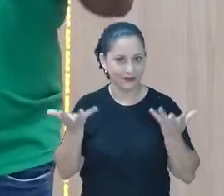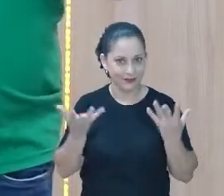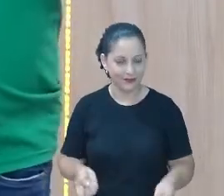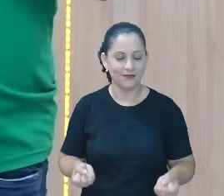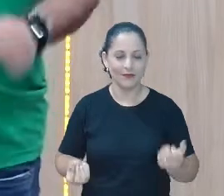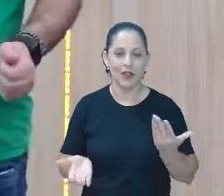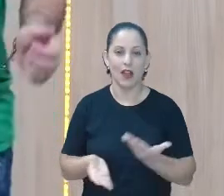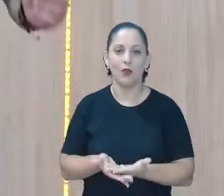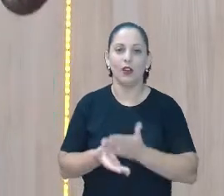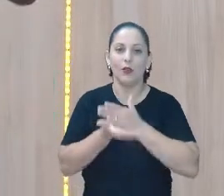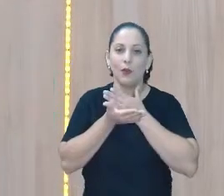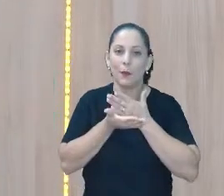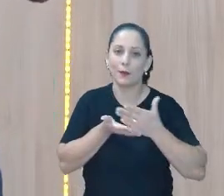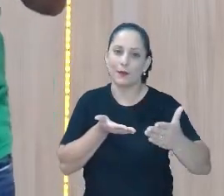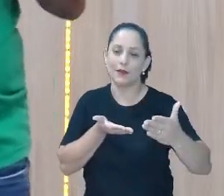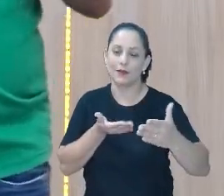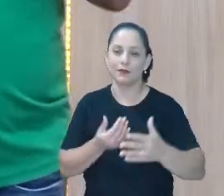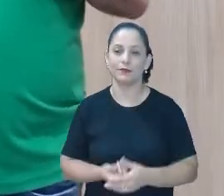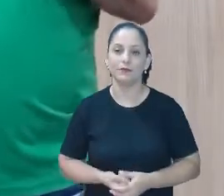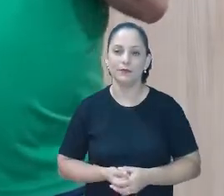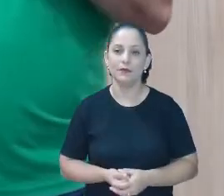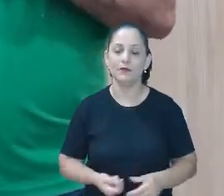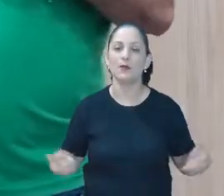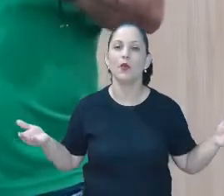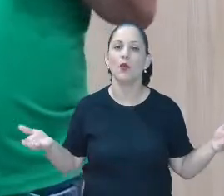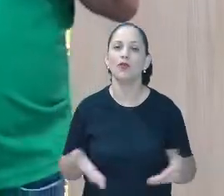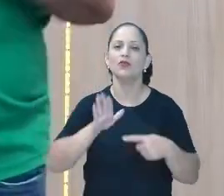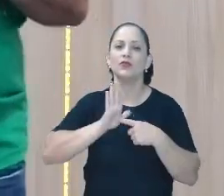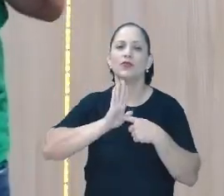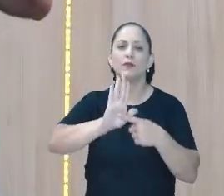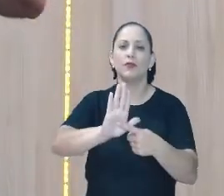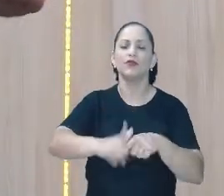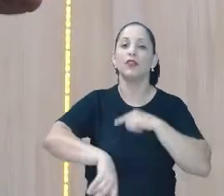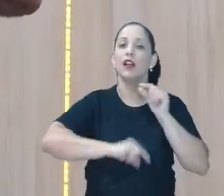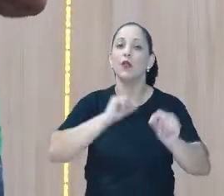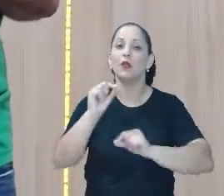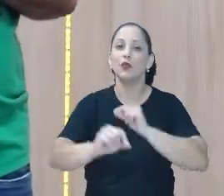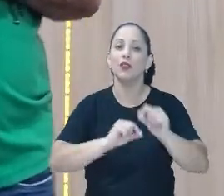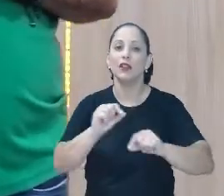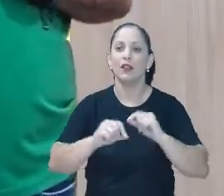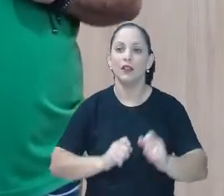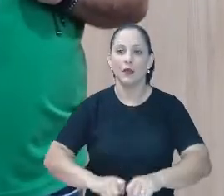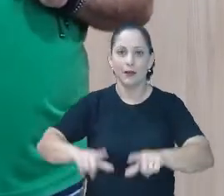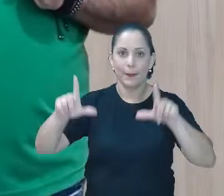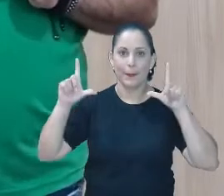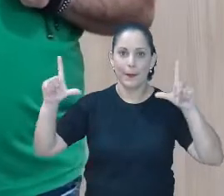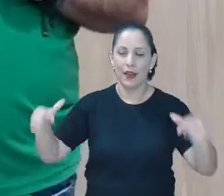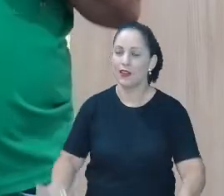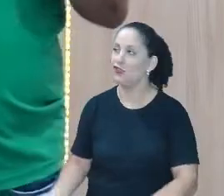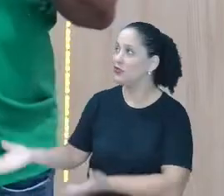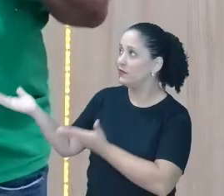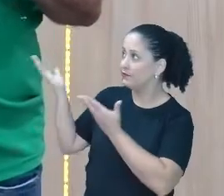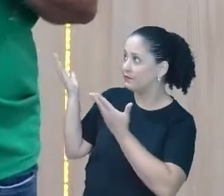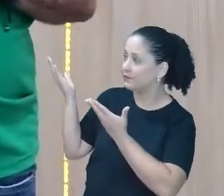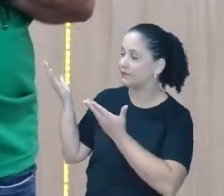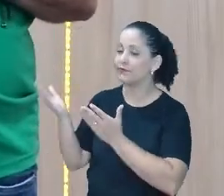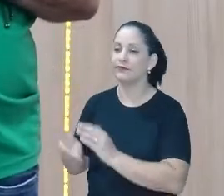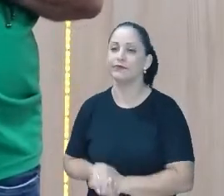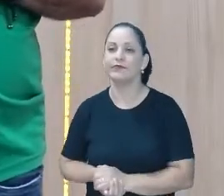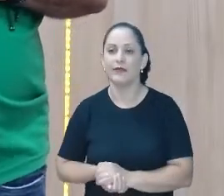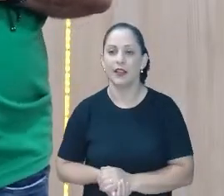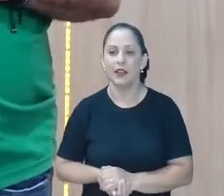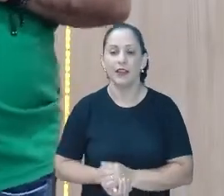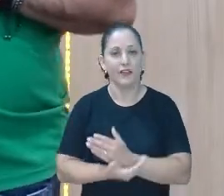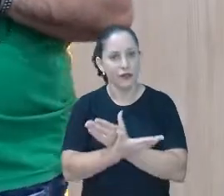aula. A gente vai começar a aula de hoje apresentando para vocês aqui uma imagem. Eu quero que vocês